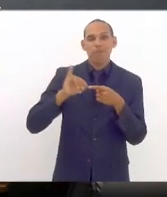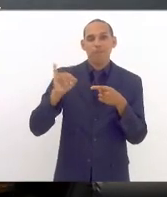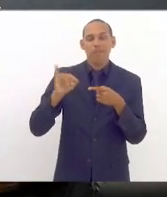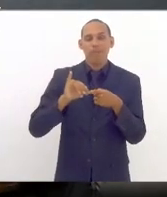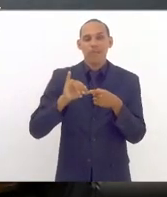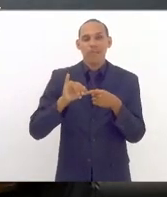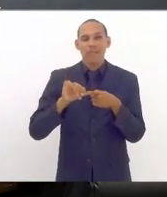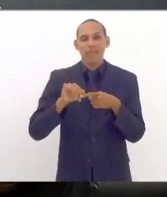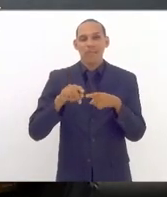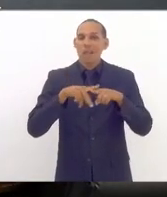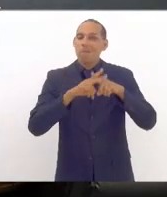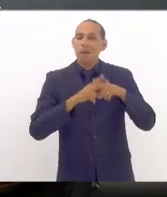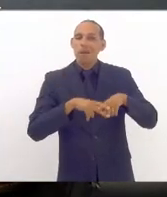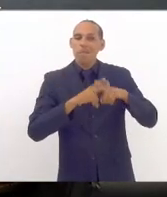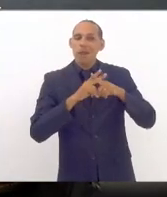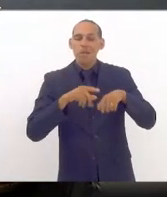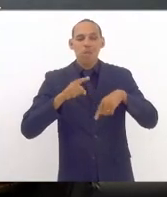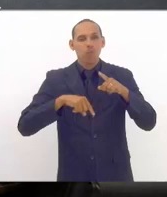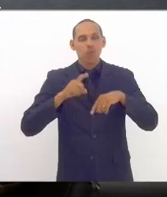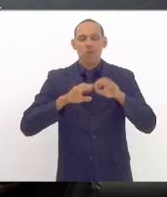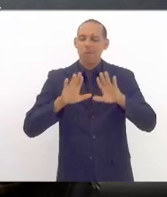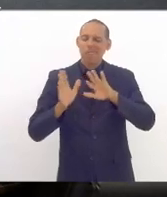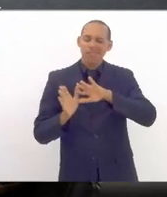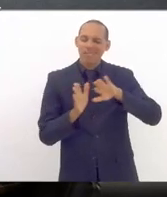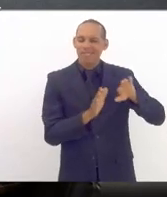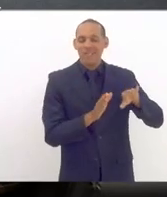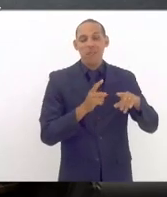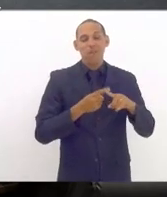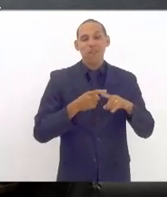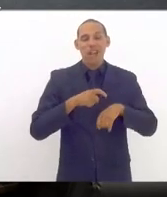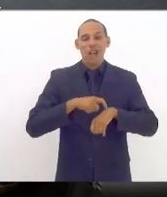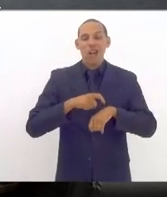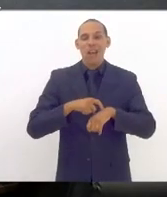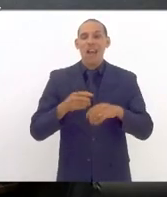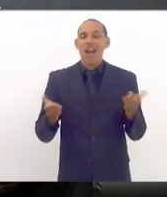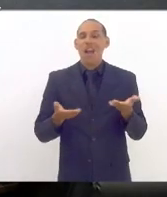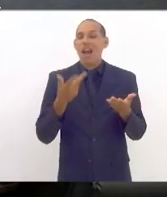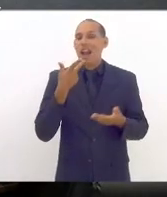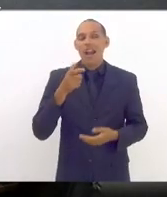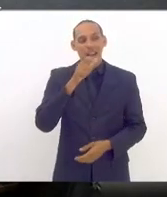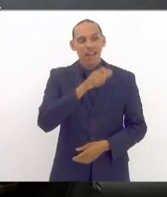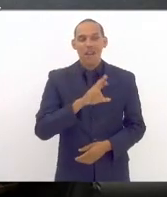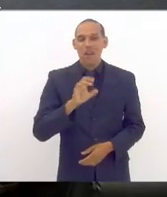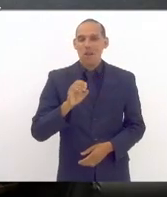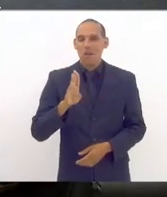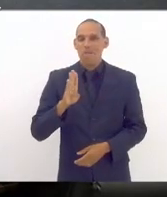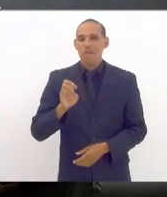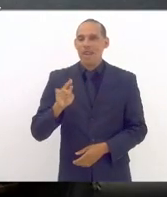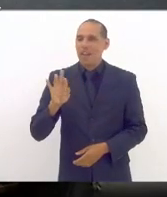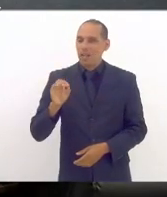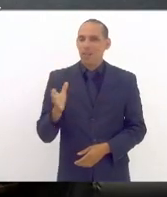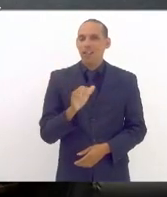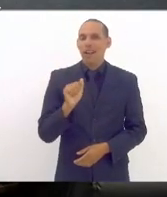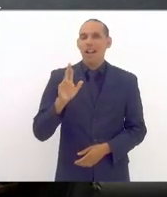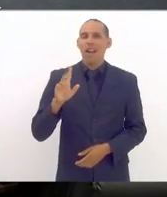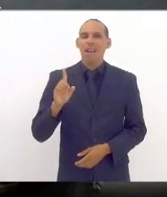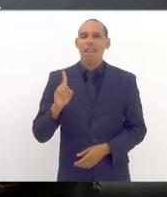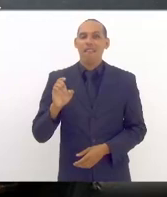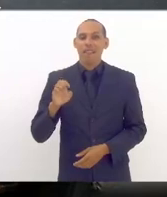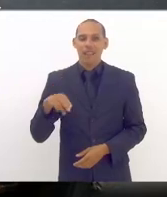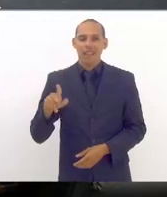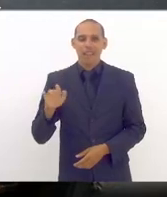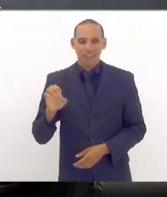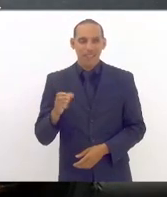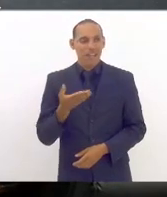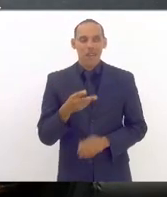equipamentos e produtos mas não é hora de falar disso porque inclusive nós temos aqui o Roberto Arden que é do IBP que vai ajudar muito está